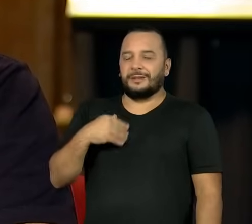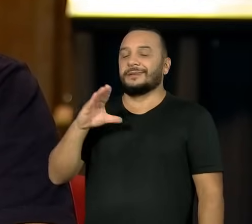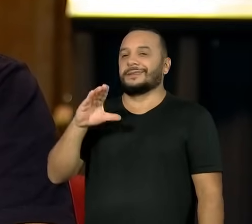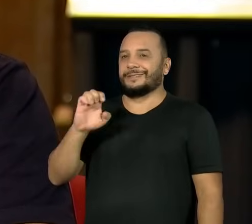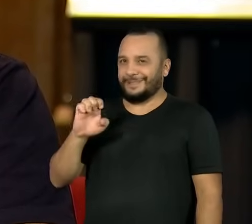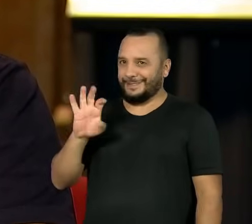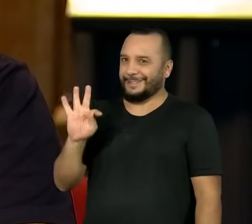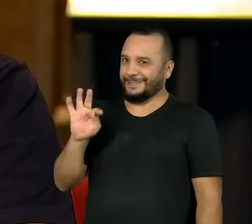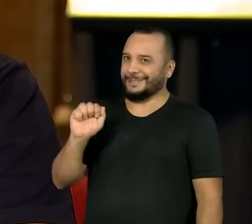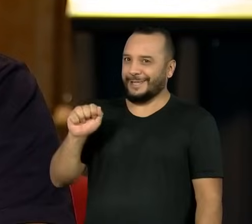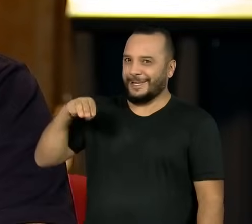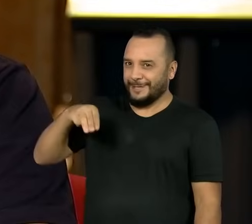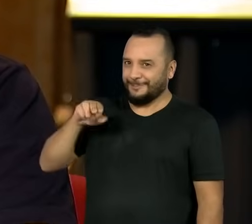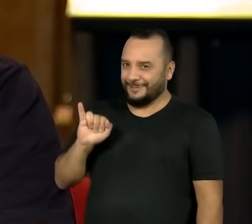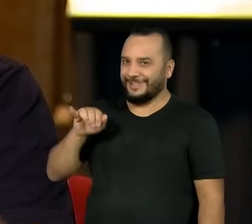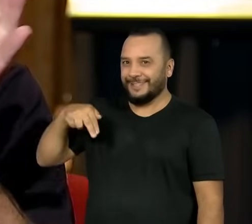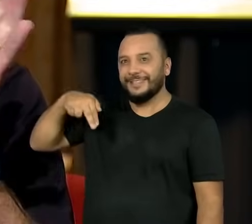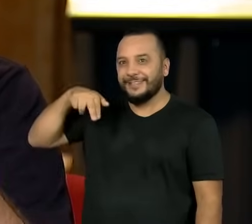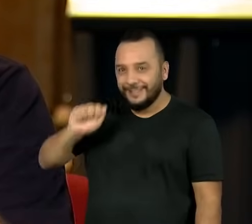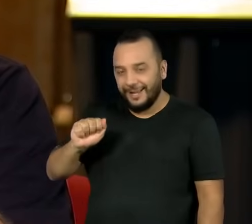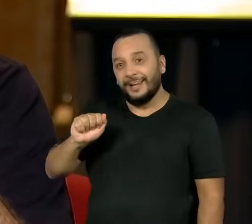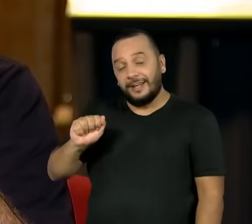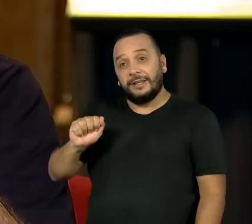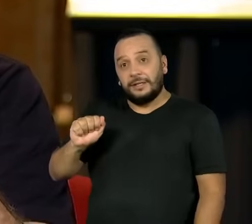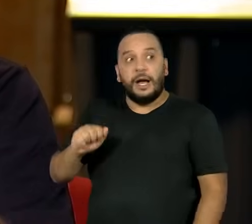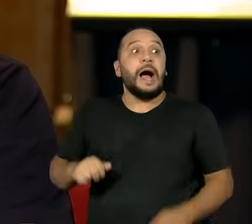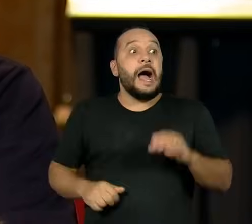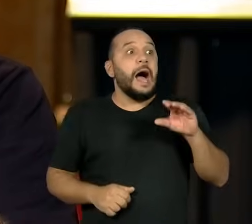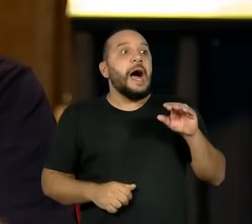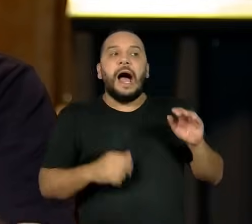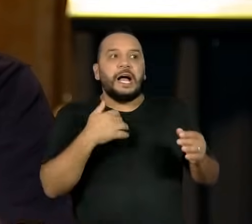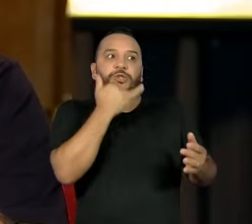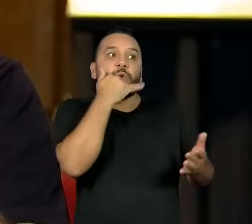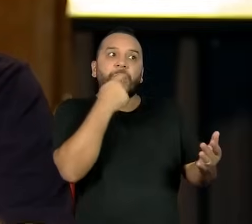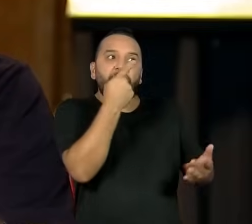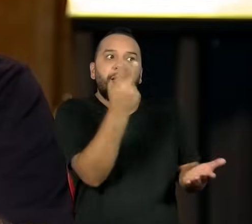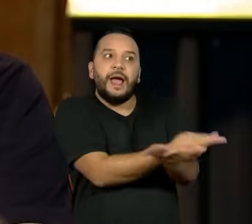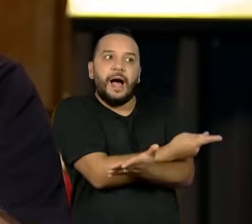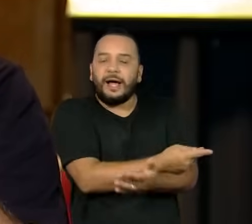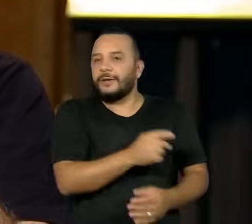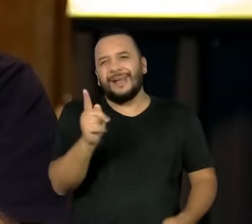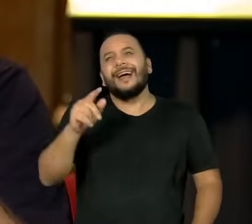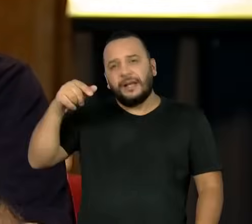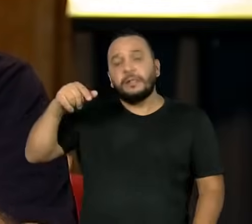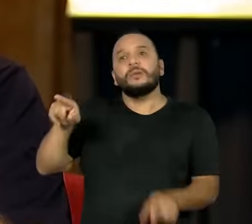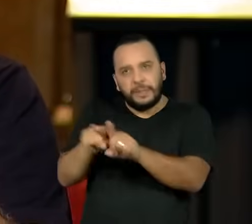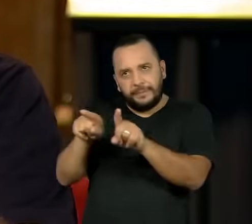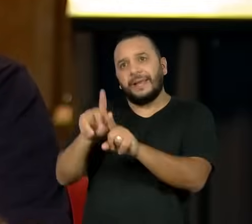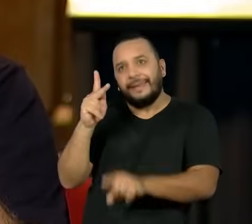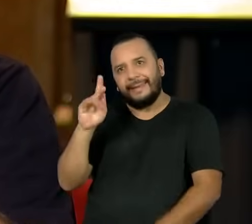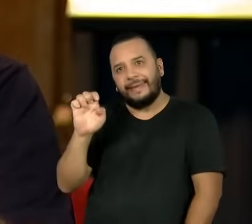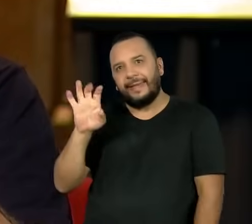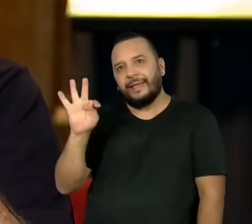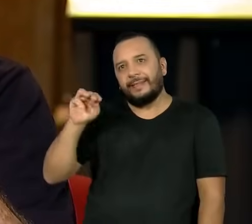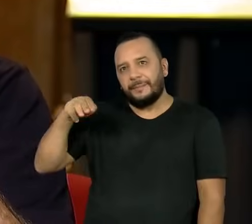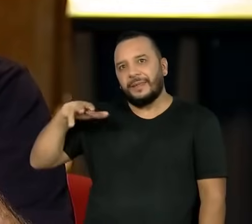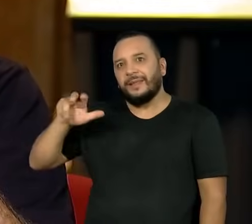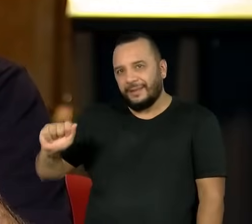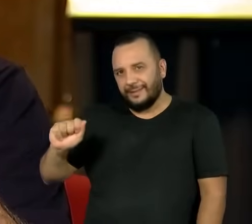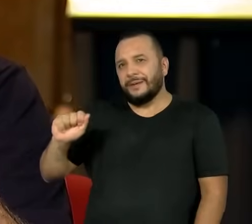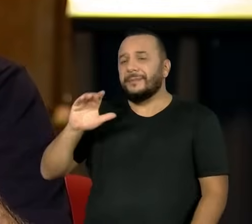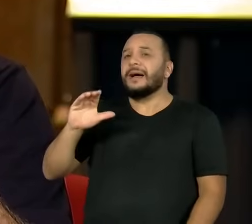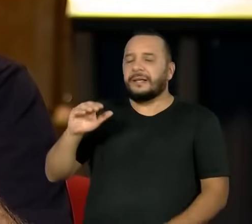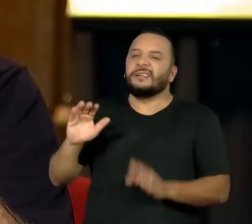como anestésico por muitos anos. Então, cetamina, não ketamina. Ketamina é um nome no meio do caminho entre português e inglês.